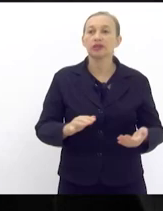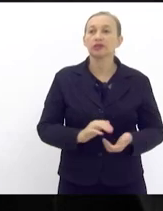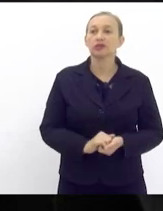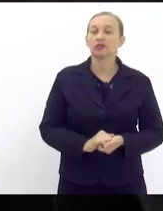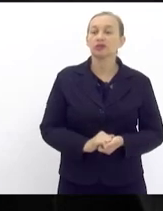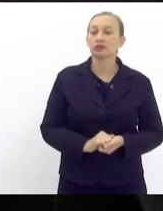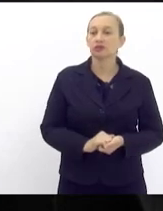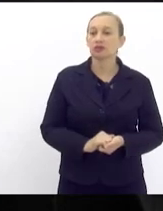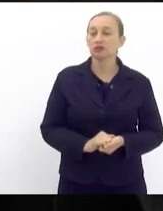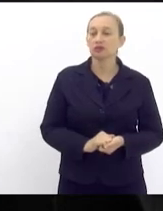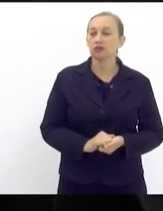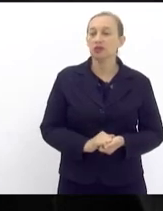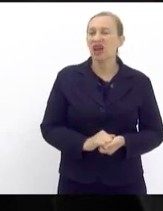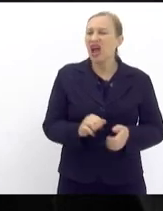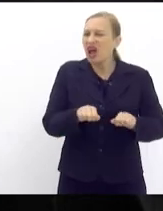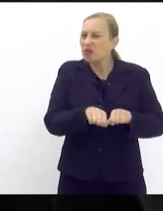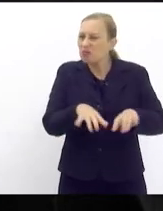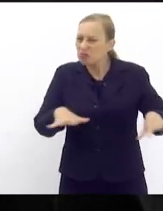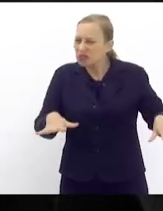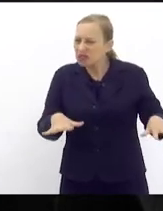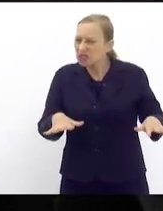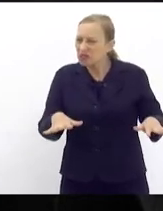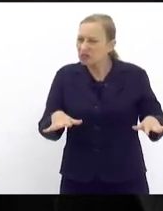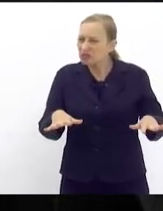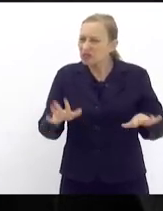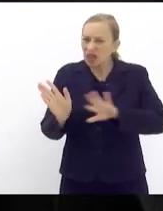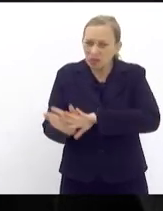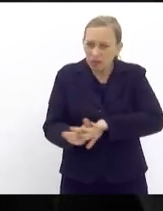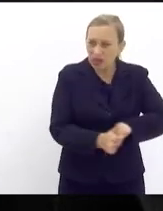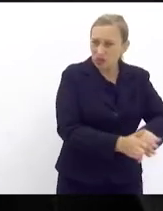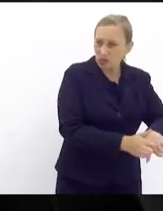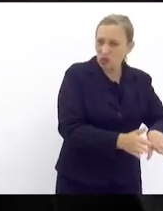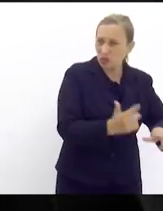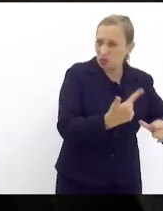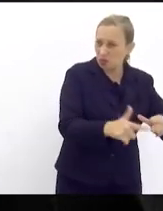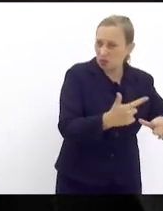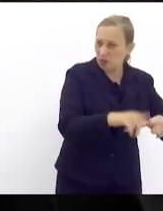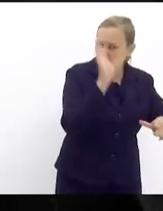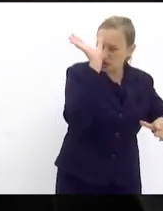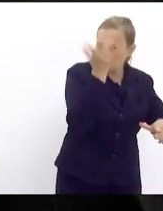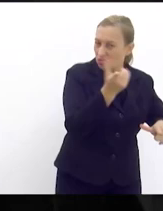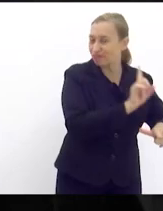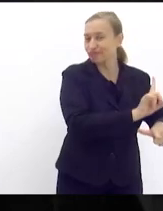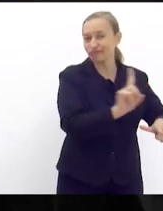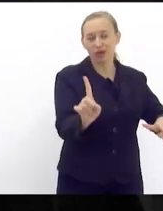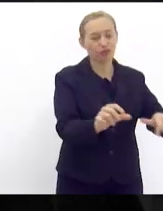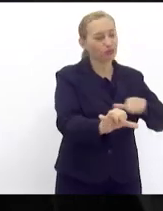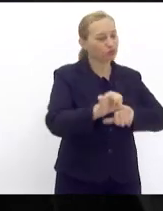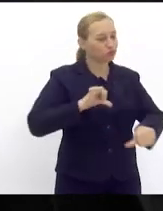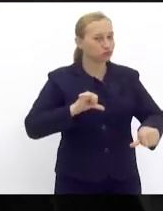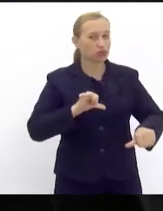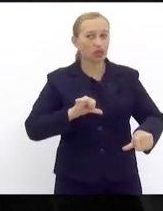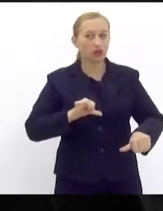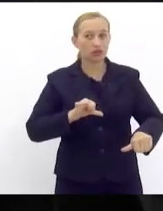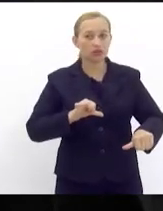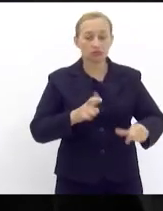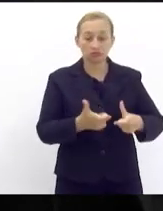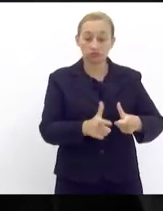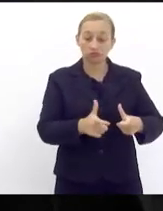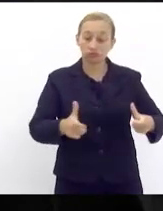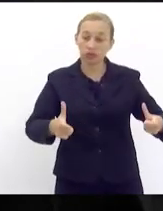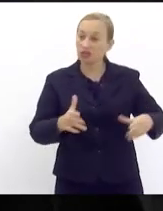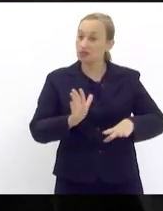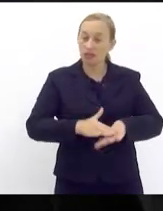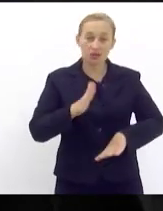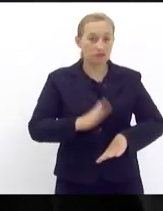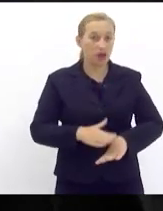e não é porque a pandemia vai passar que o problema se resolve ao contrário ele se agrava